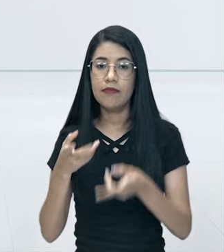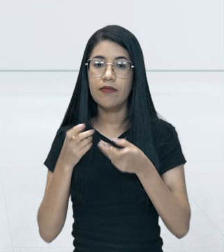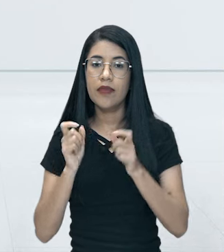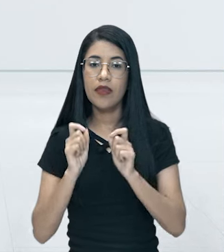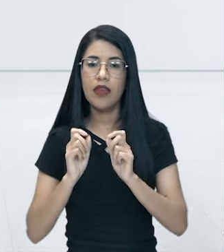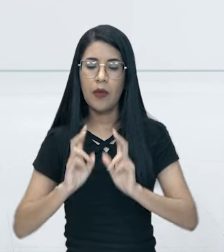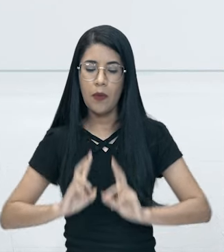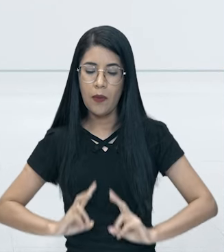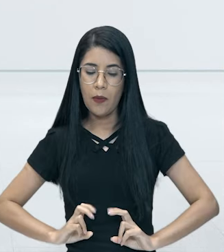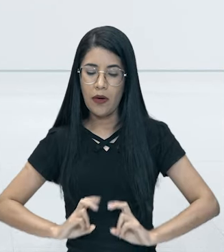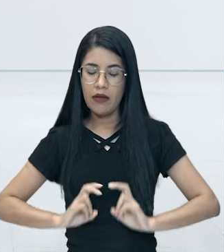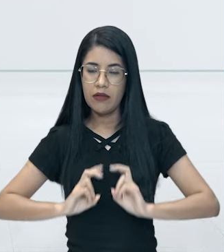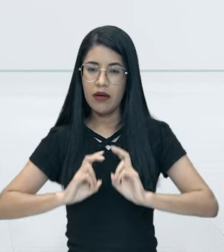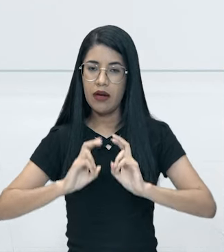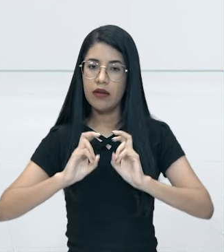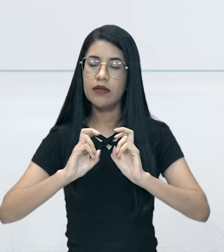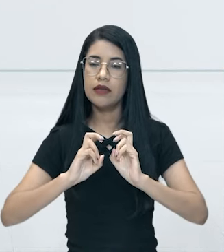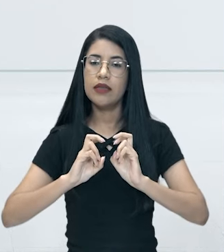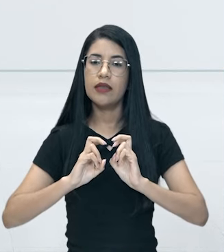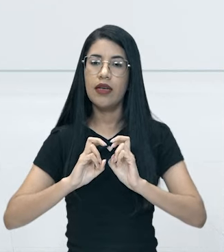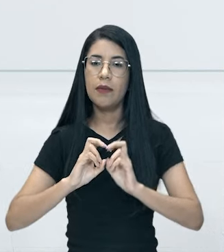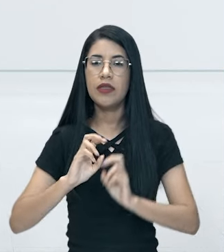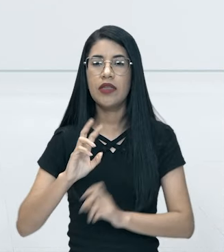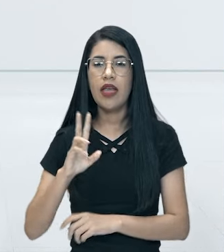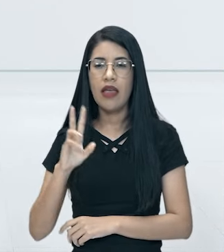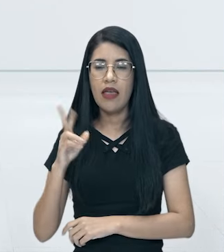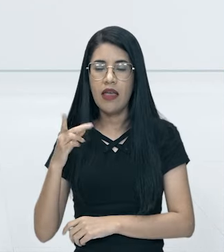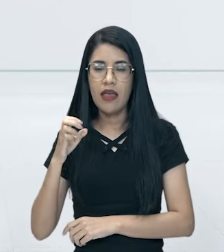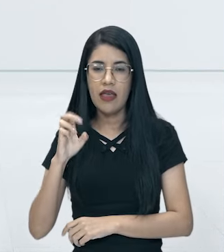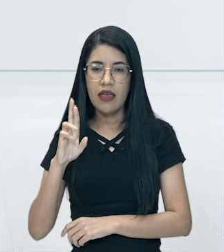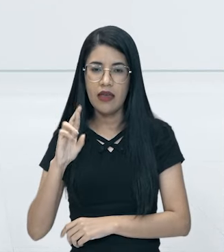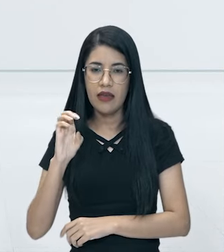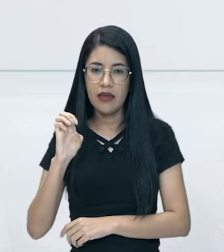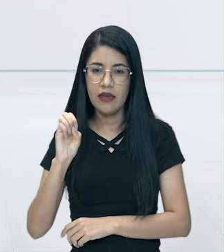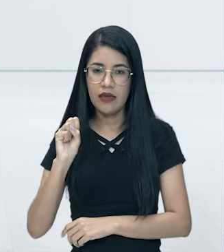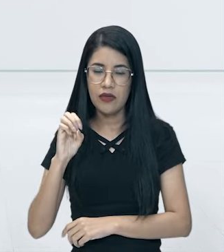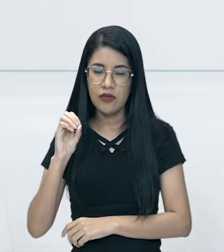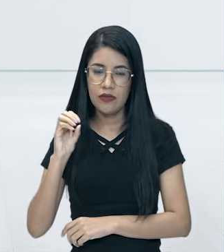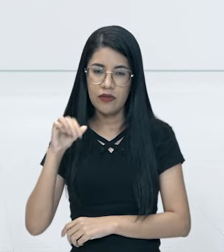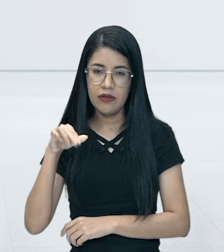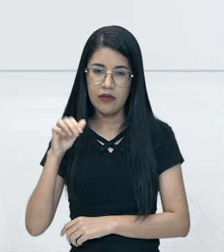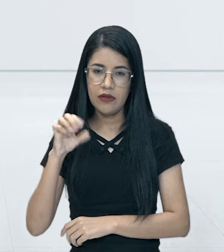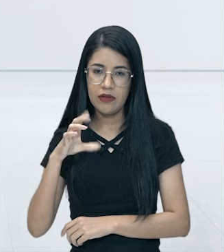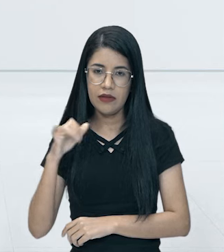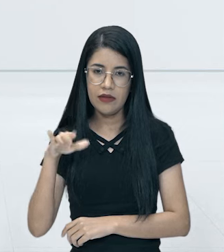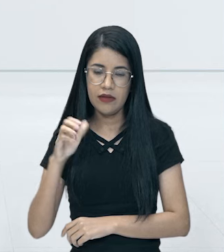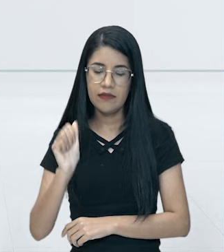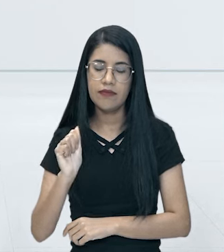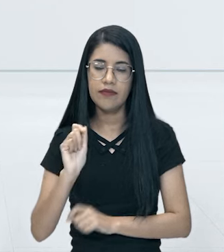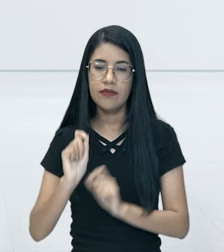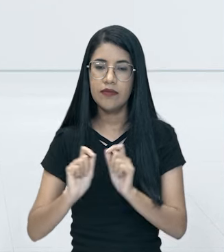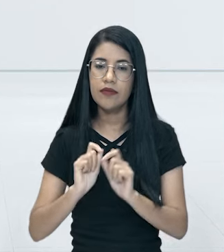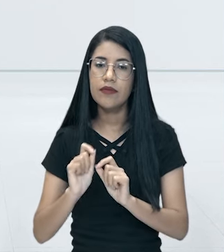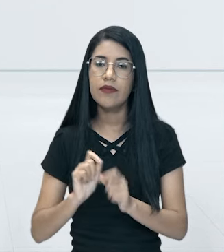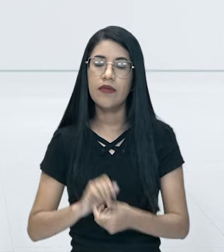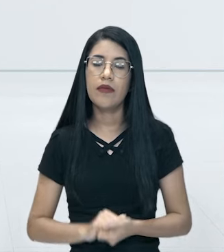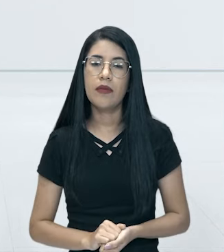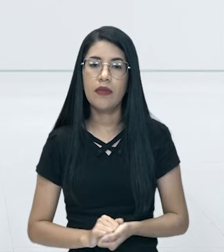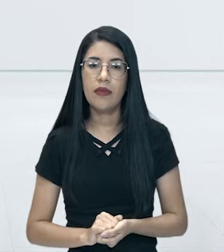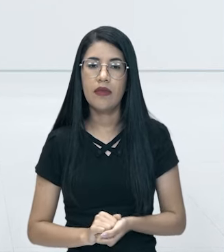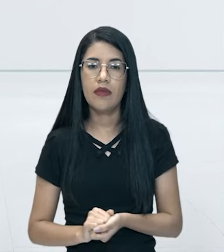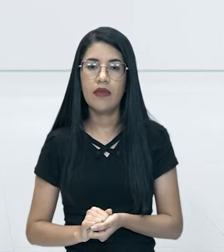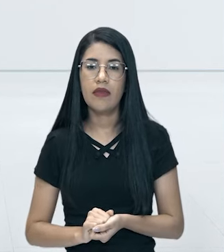exame com a ressonância magnética, e o que é a ressonância magnética? A ressonância